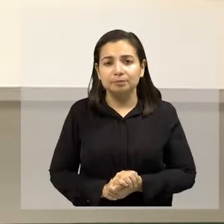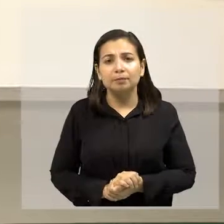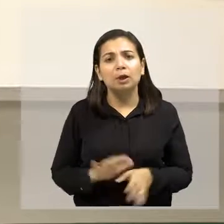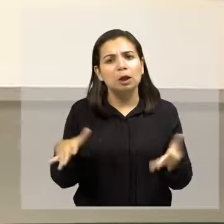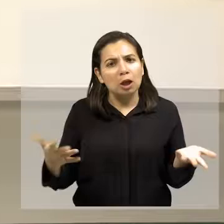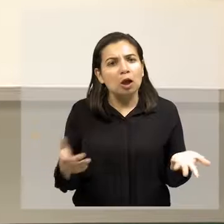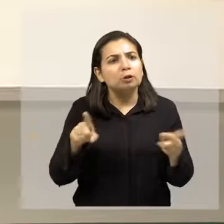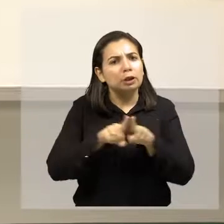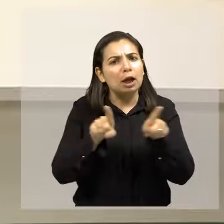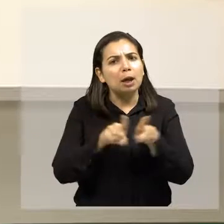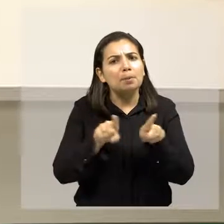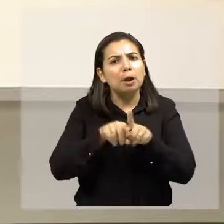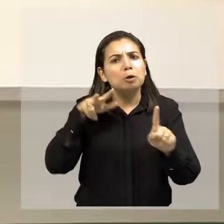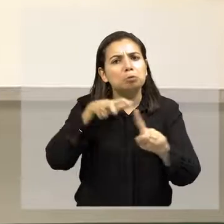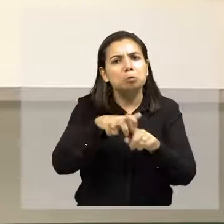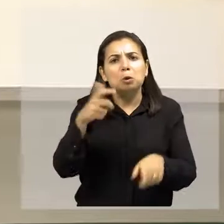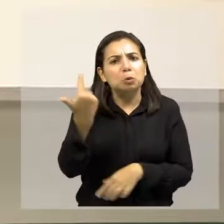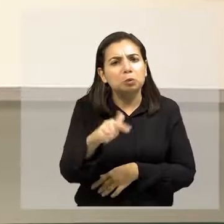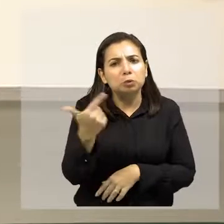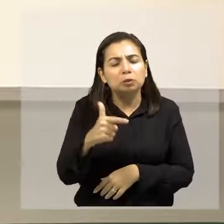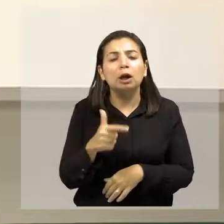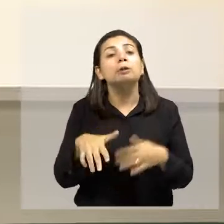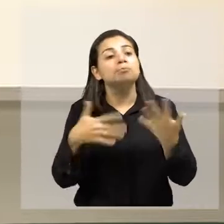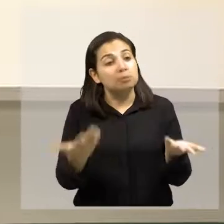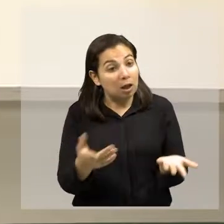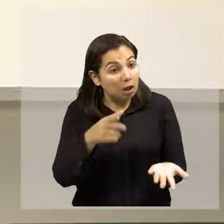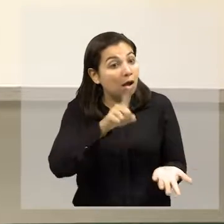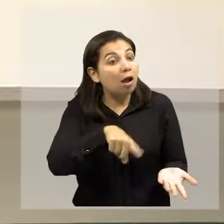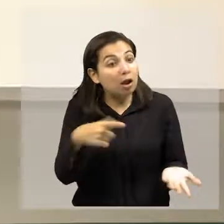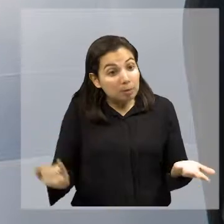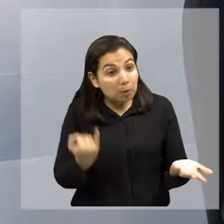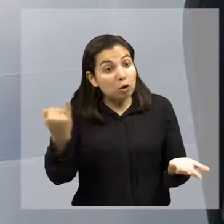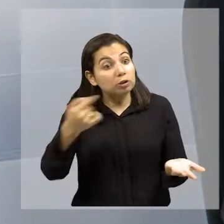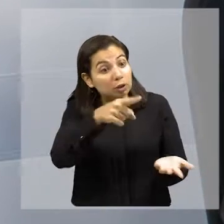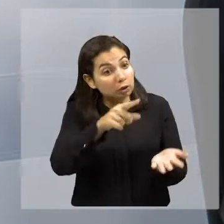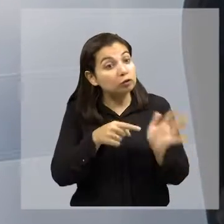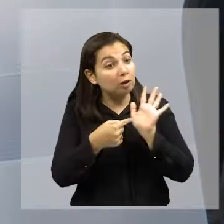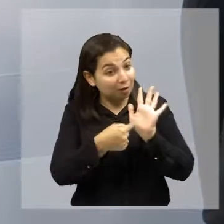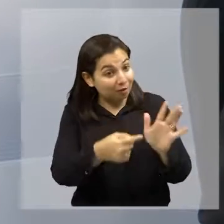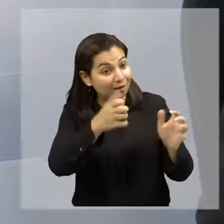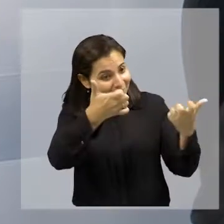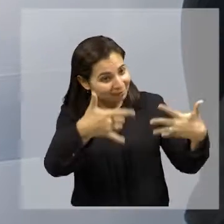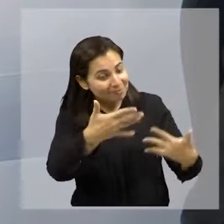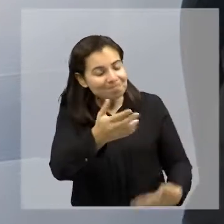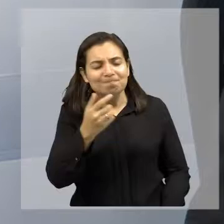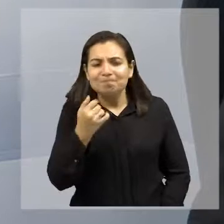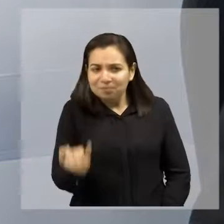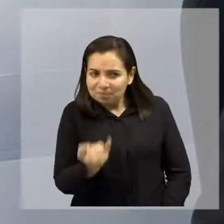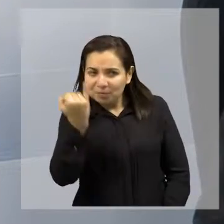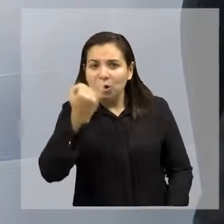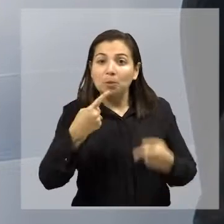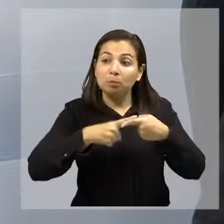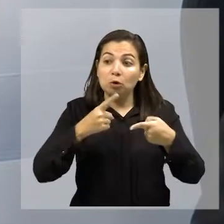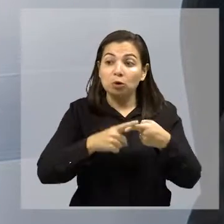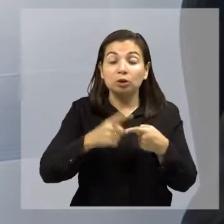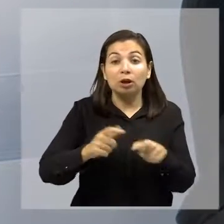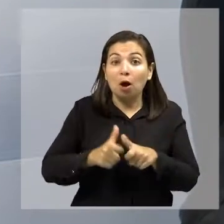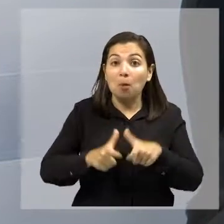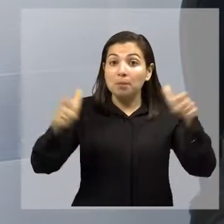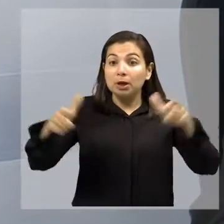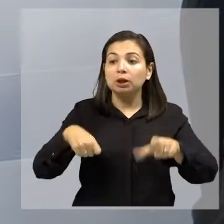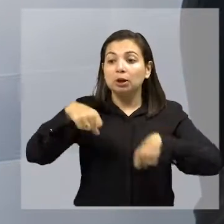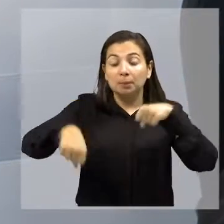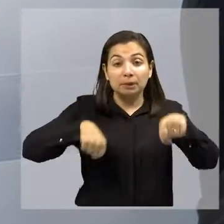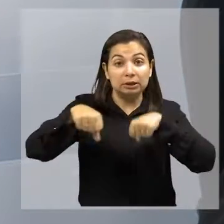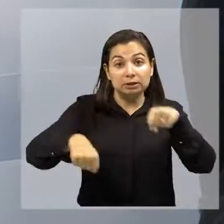de acidentes, não, né? Ao contrário, isso é muito importante, Paulo, muito boa a tua observação, porque o aumento do número de bicicletas